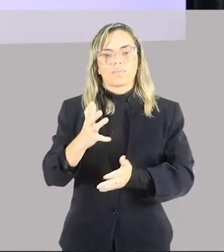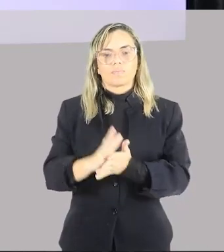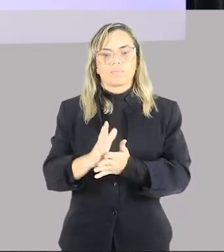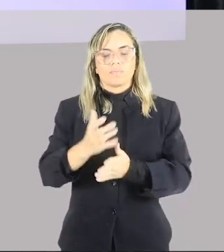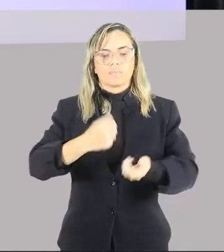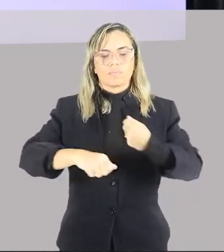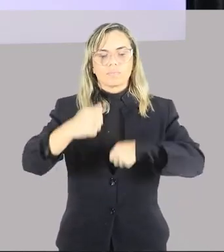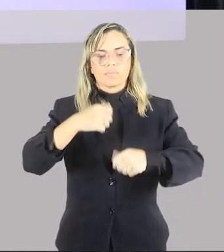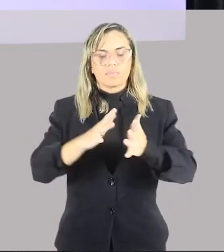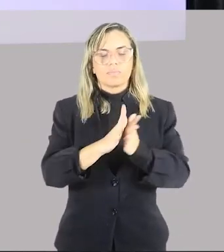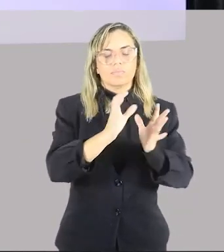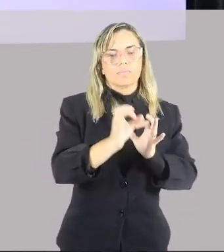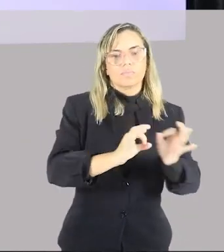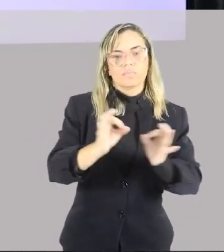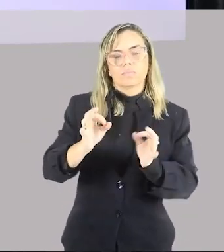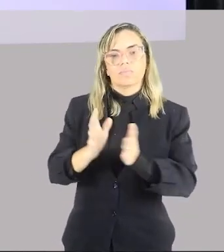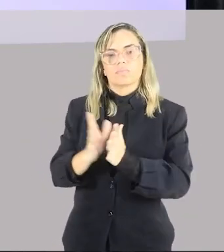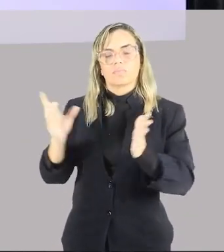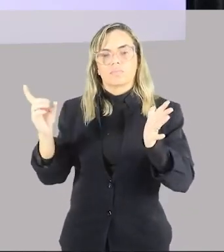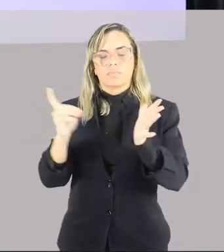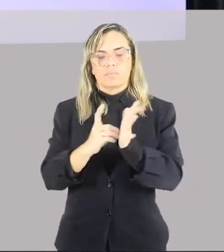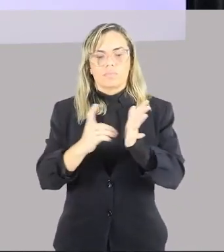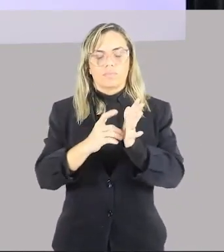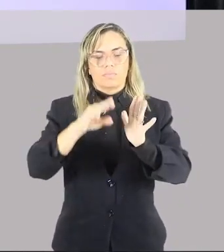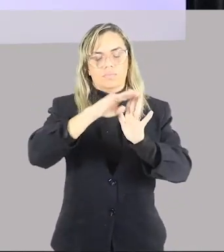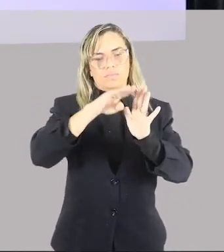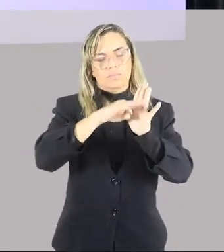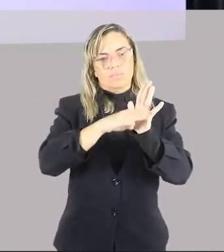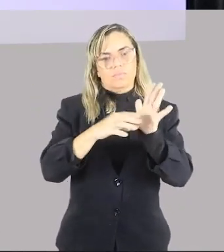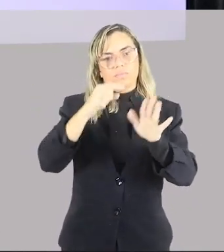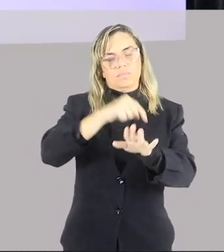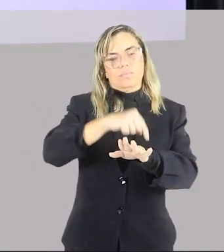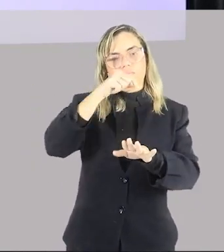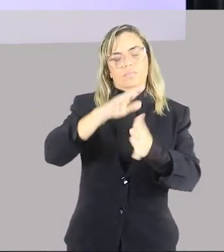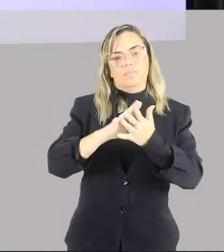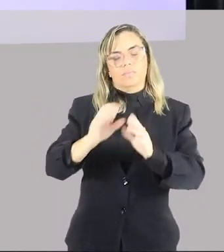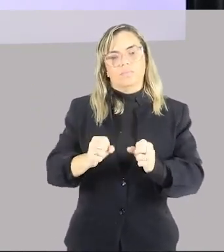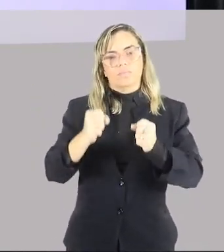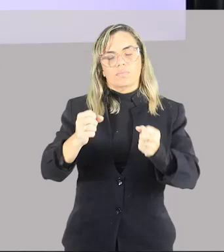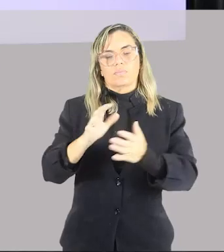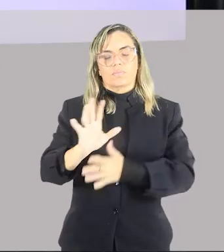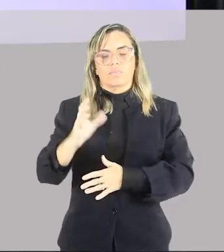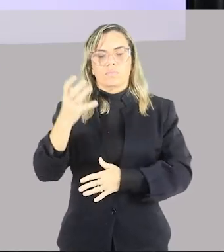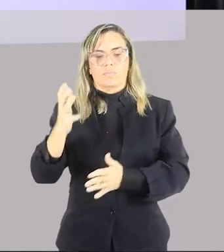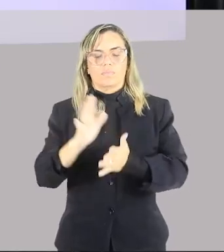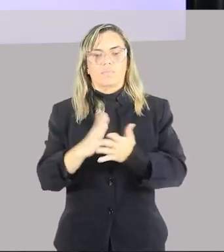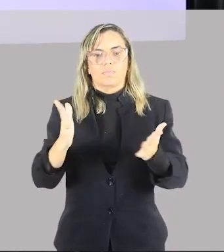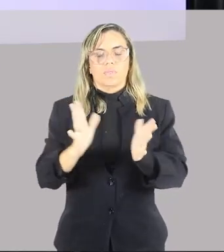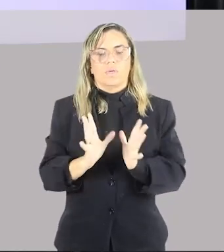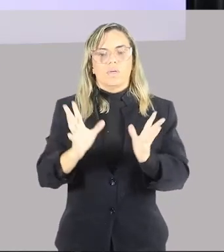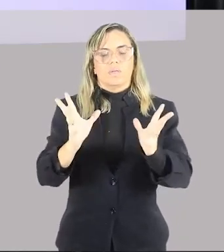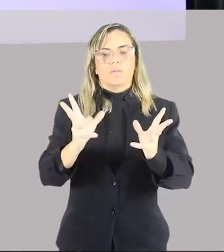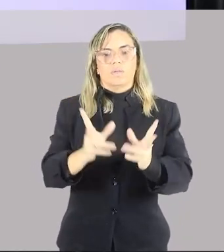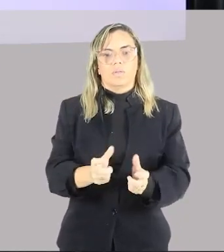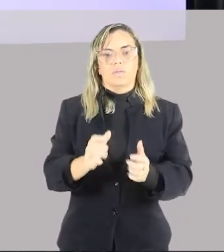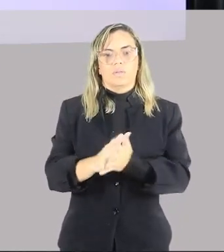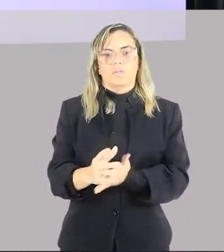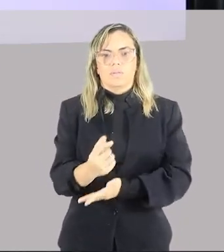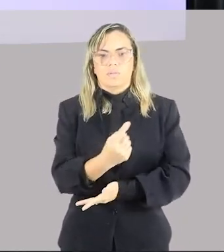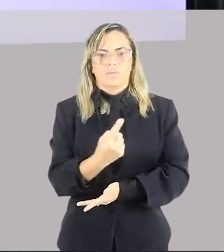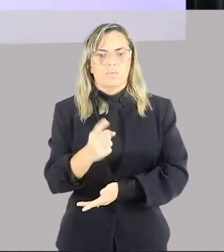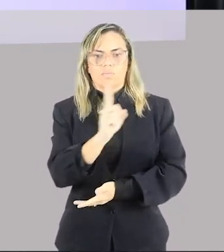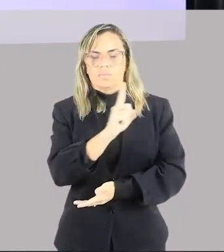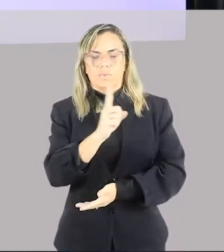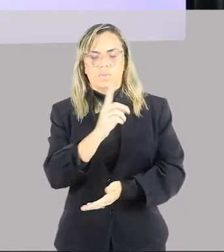o Detran, o ato administrativo que determinou os horários de atendimento ao público, não são atos individualizados, são atos